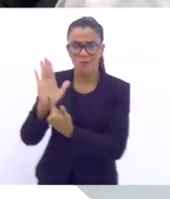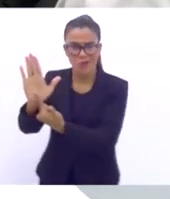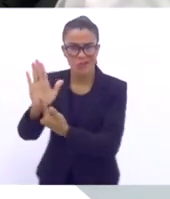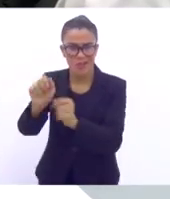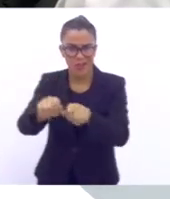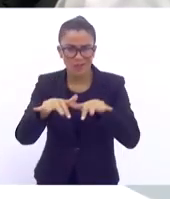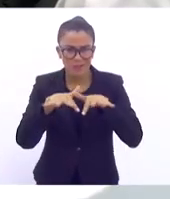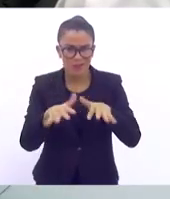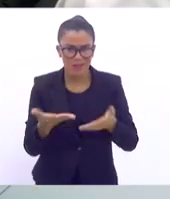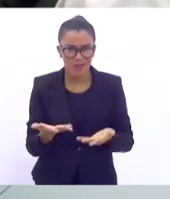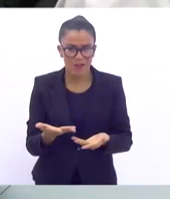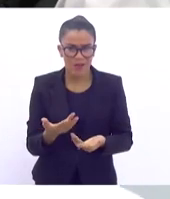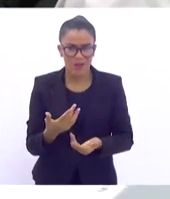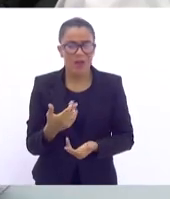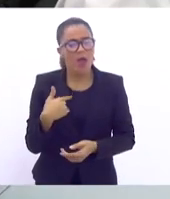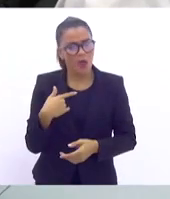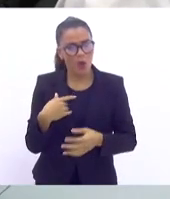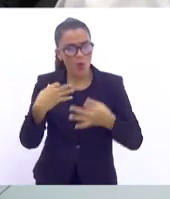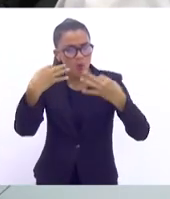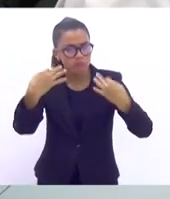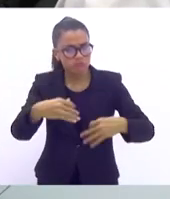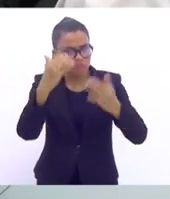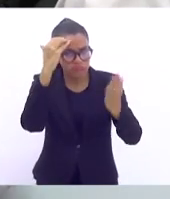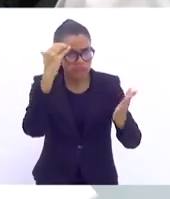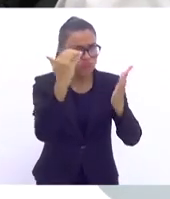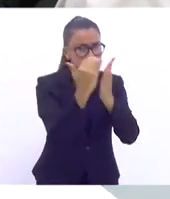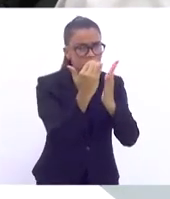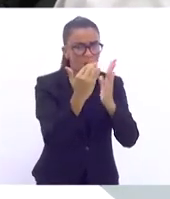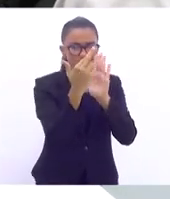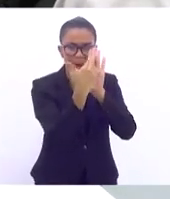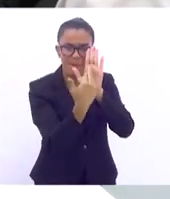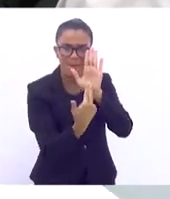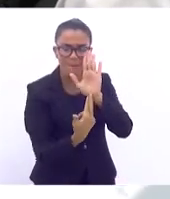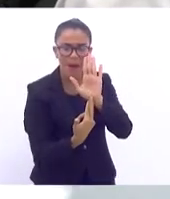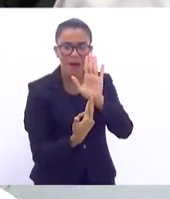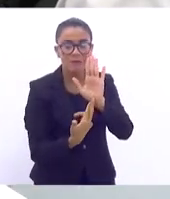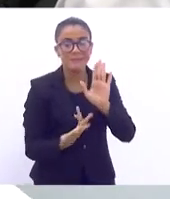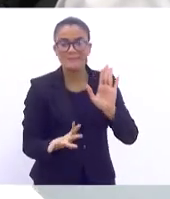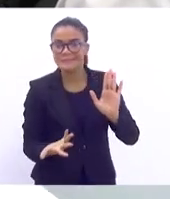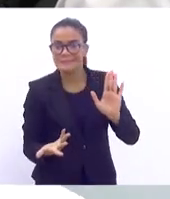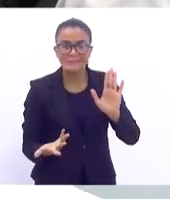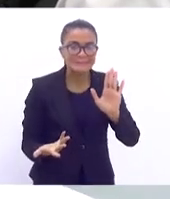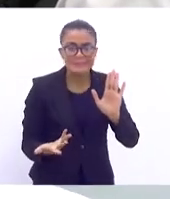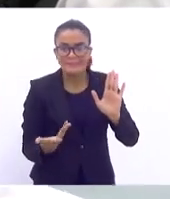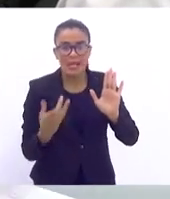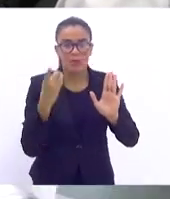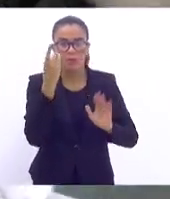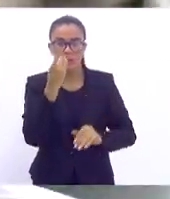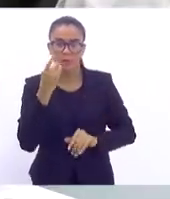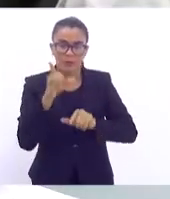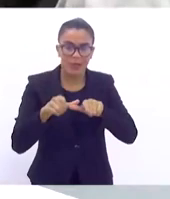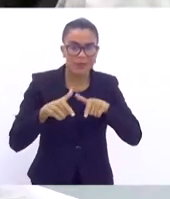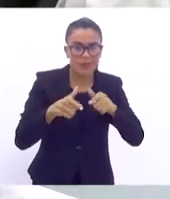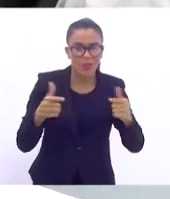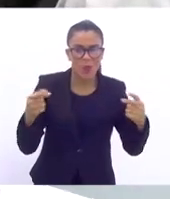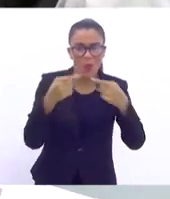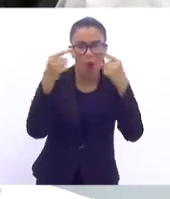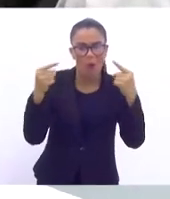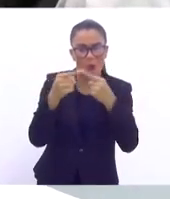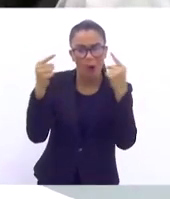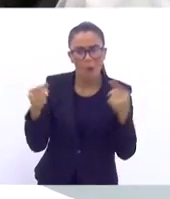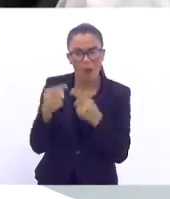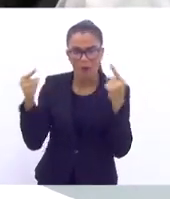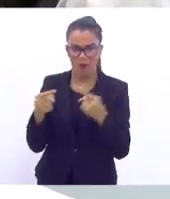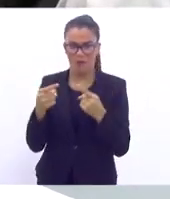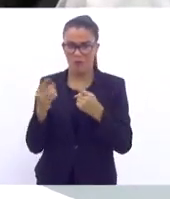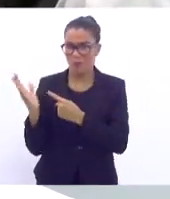outro a cumpriu ou não cumpriu os pré-requisitos aí os deputados que têm iniciativas semelhante vão ter que apresentar e